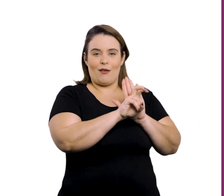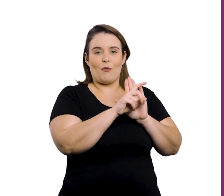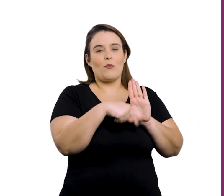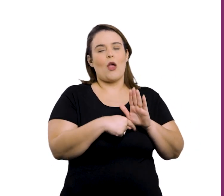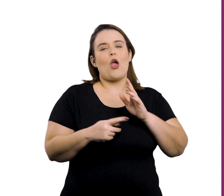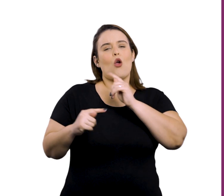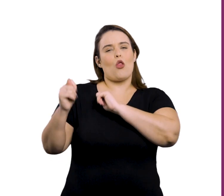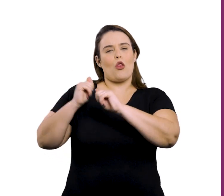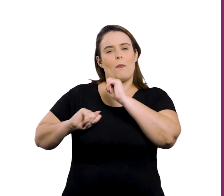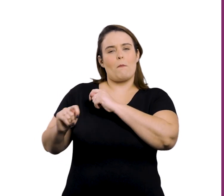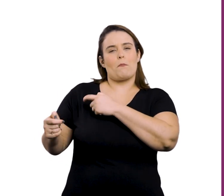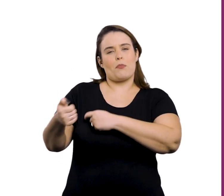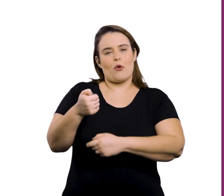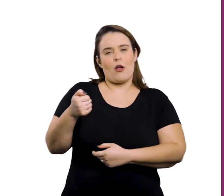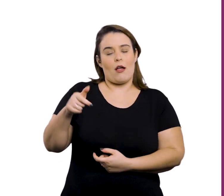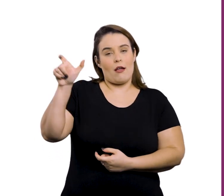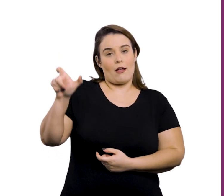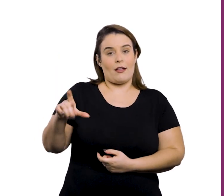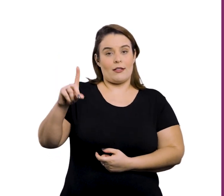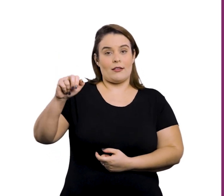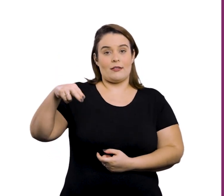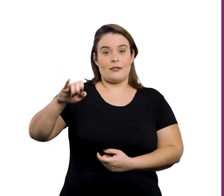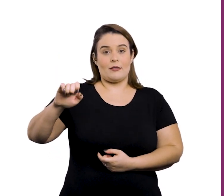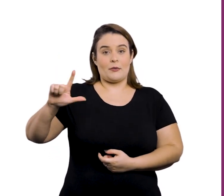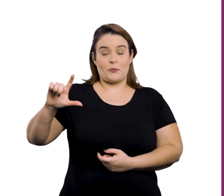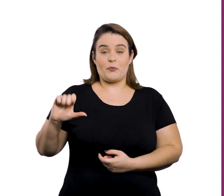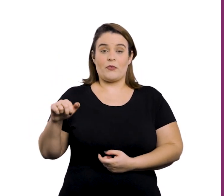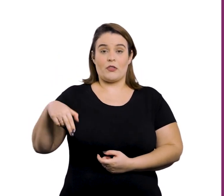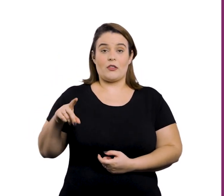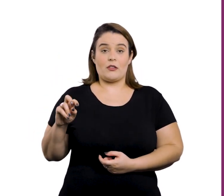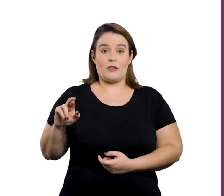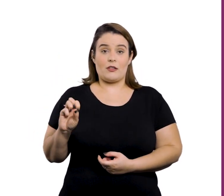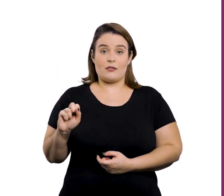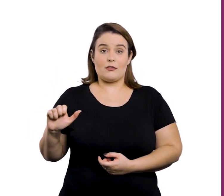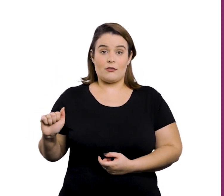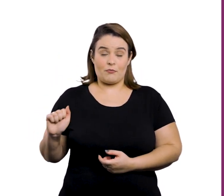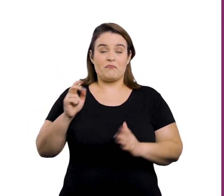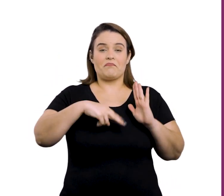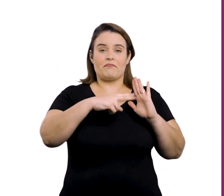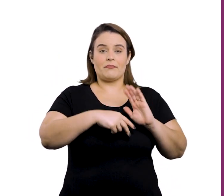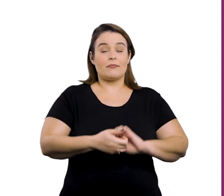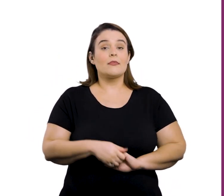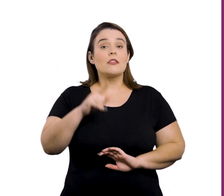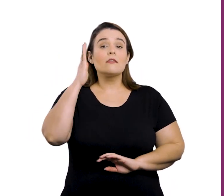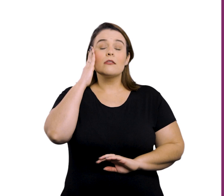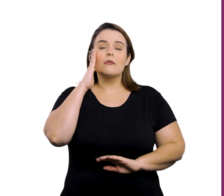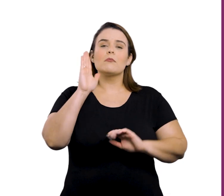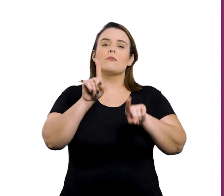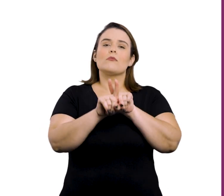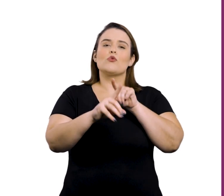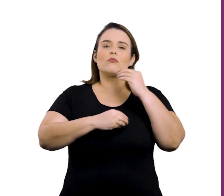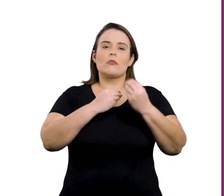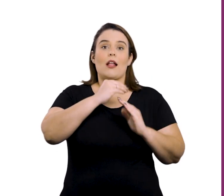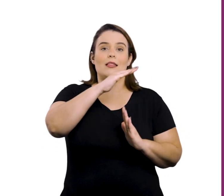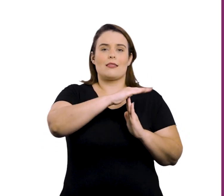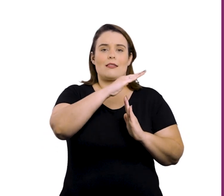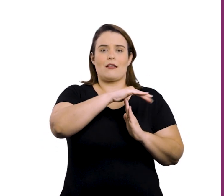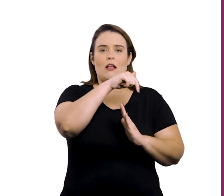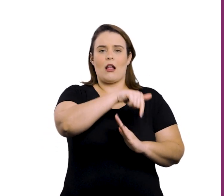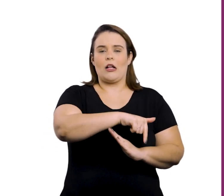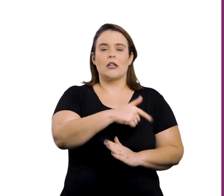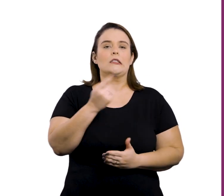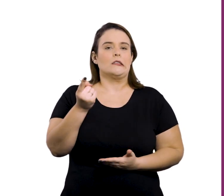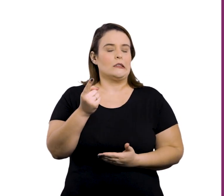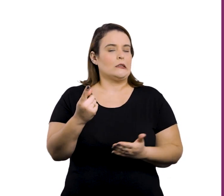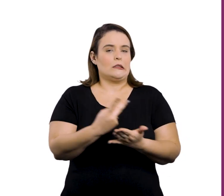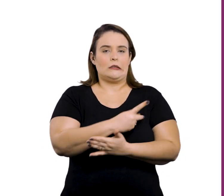capítulo 5 do livro Economia para Poucos, escrito por Daniel Cara e Andressa Pelanda, e saiba mais sobre os danos que o teto